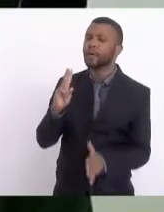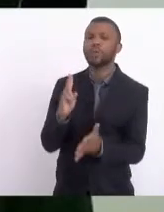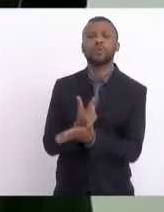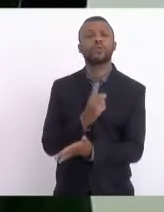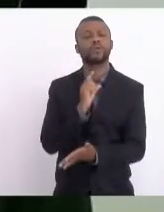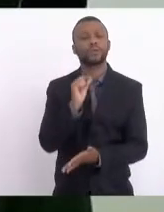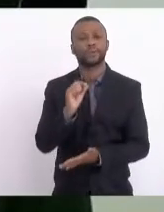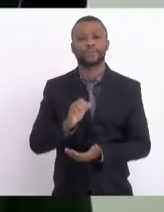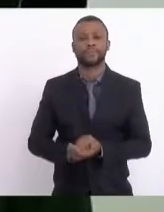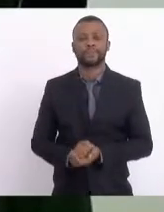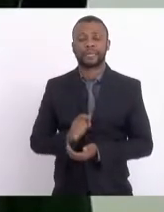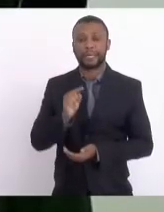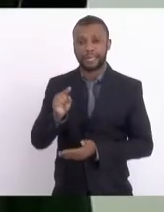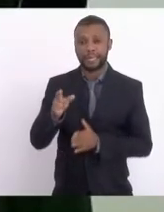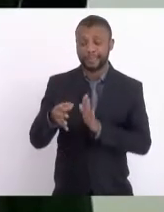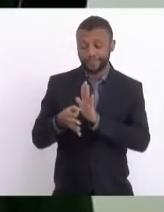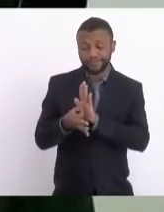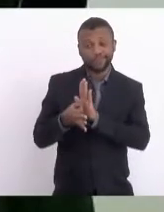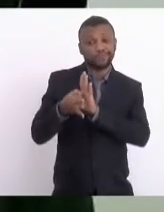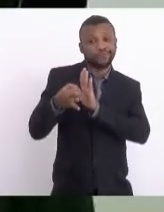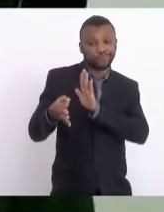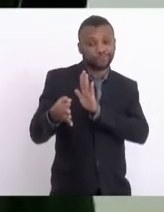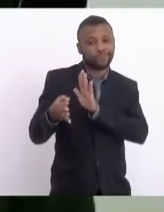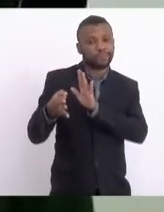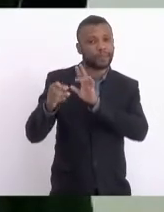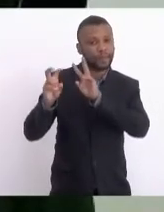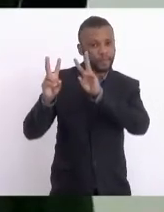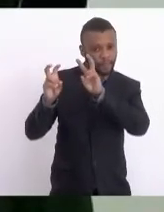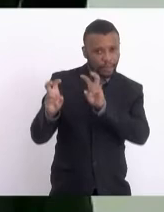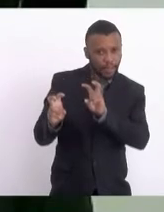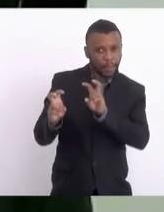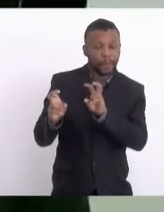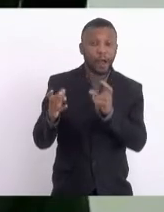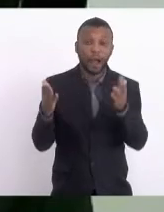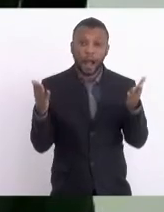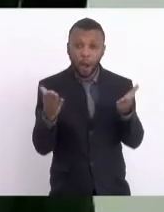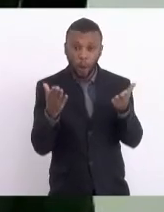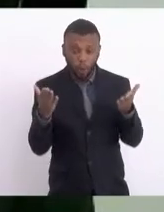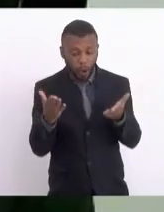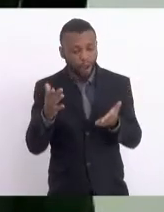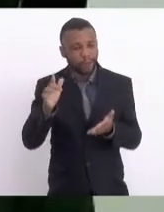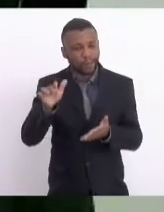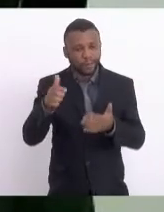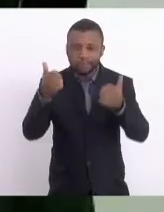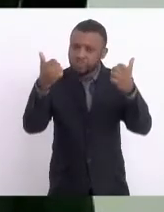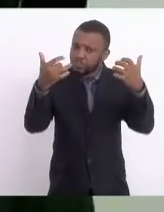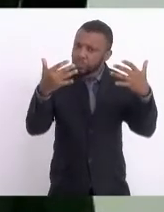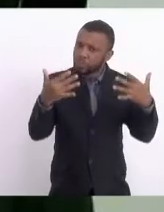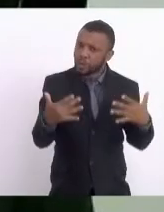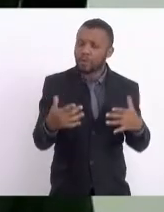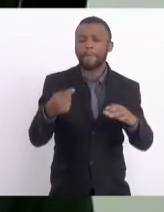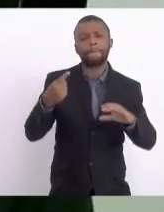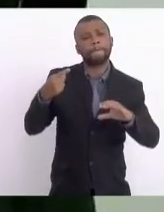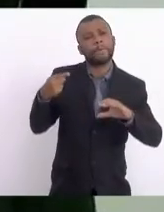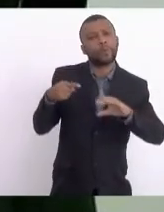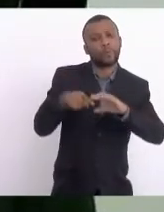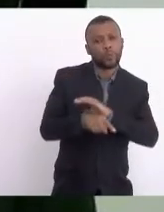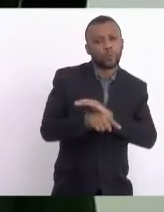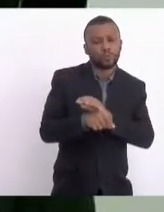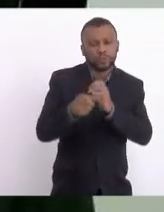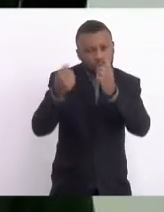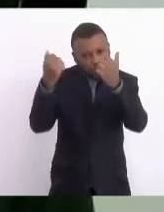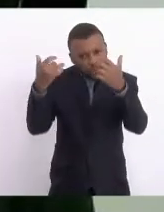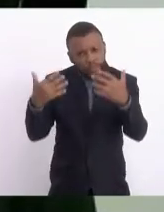levantou esse tema. E agora, com propriedade, levanta sobre o Rock in